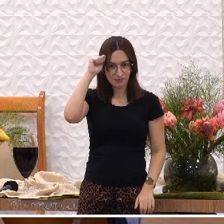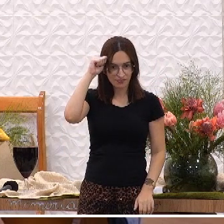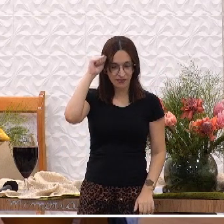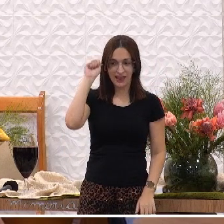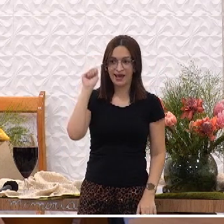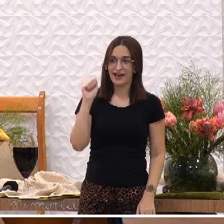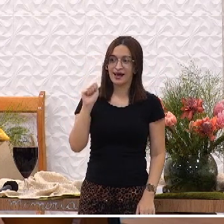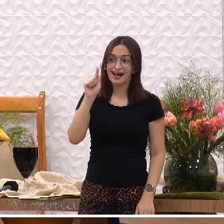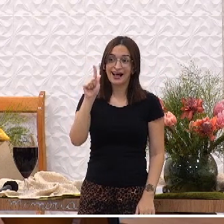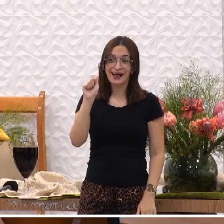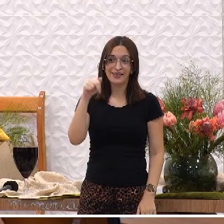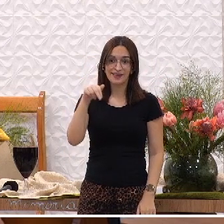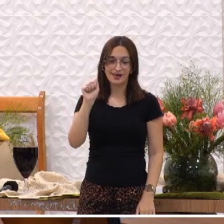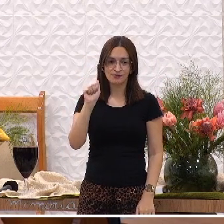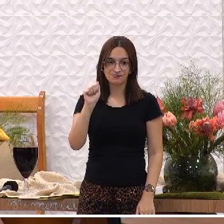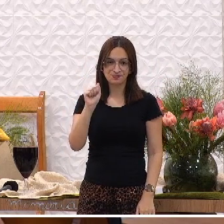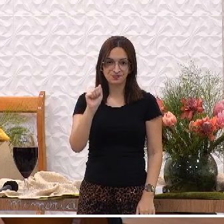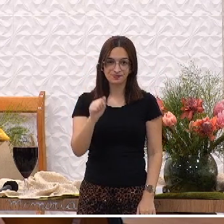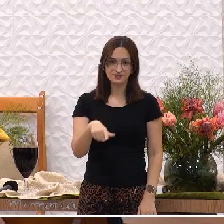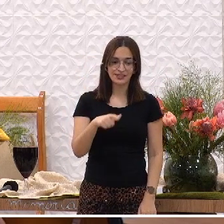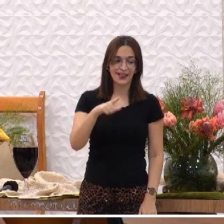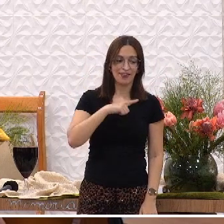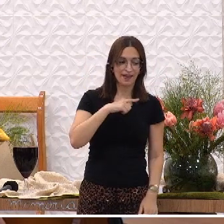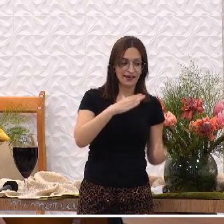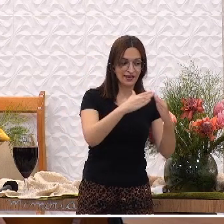do Brasil, porque está no Brasil.